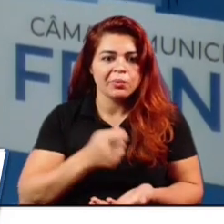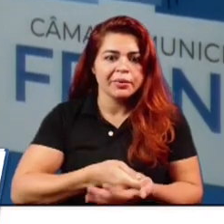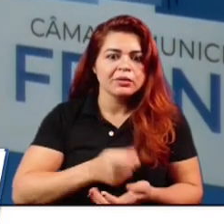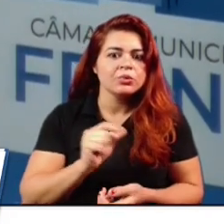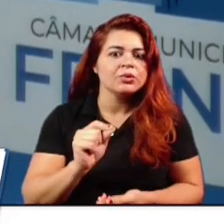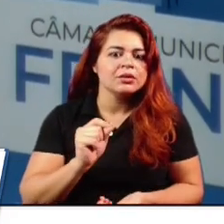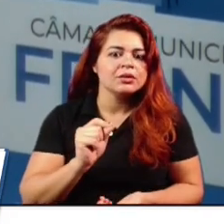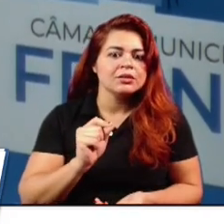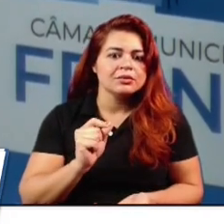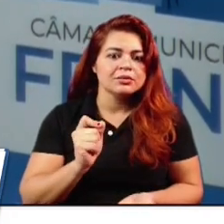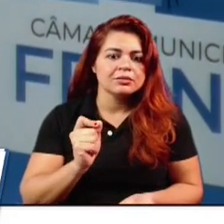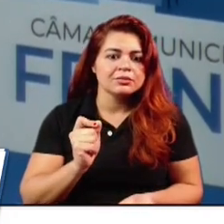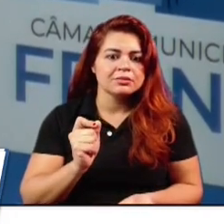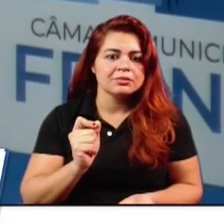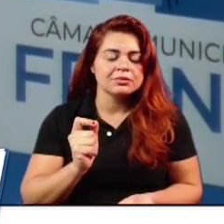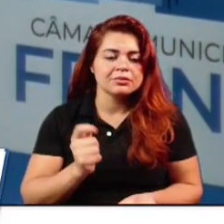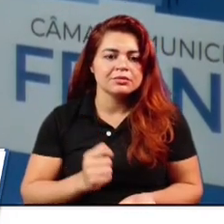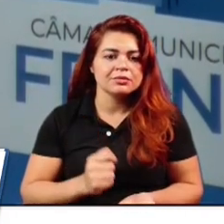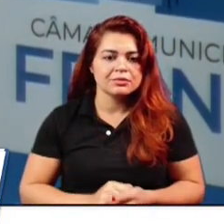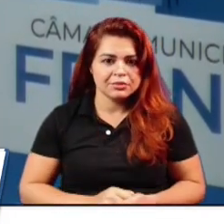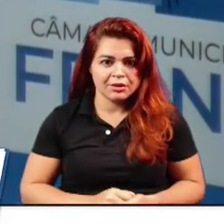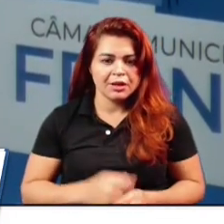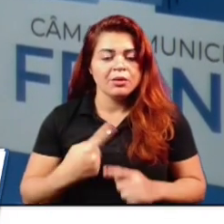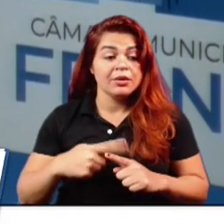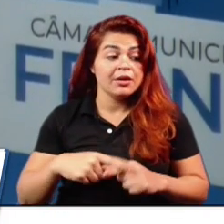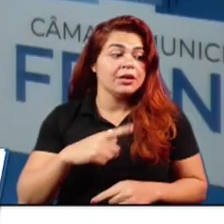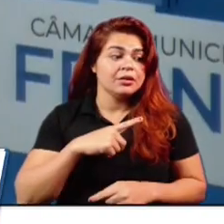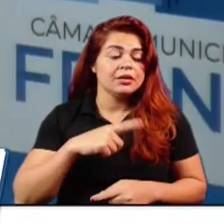Ah, porque tem político roubando.